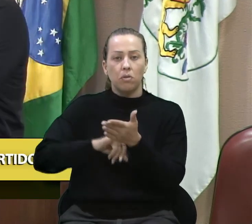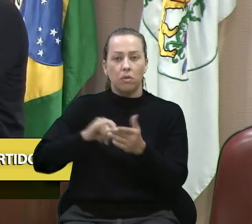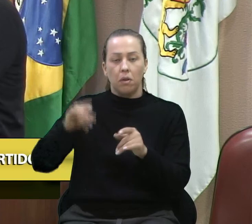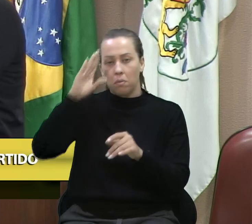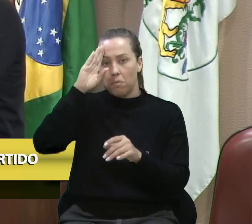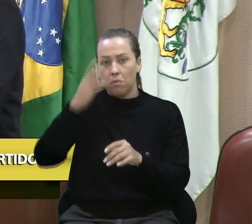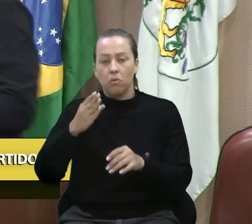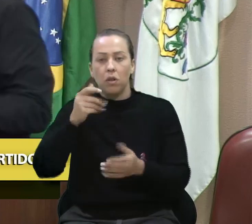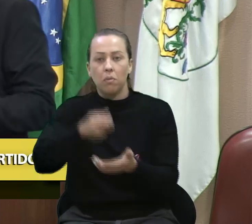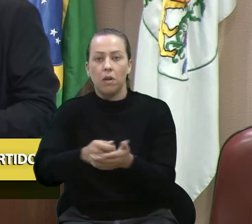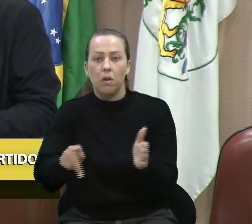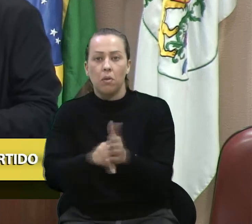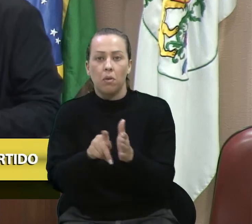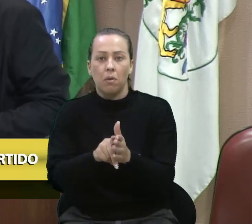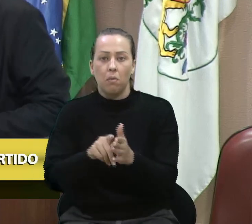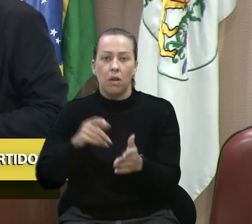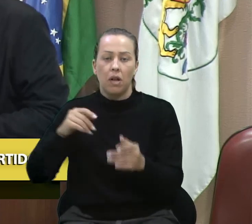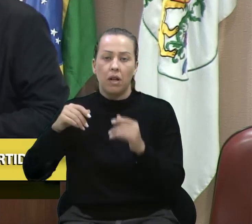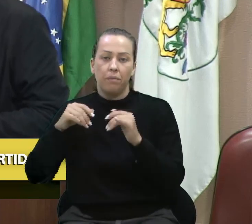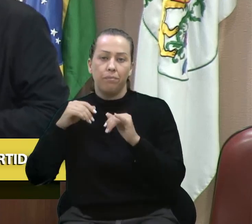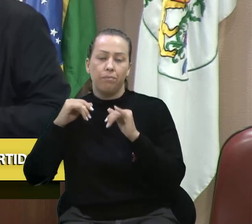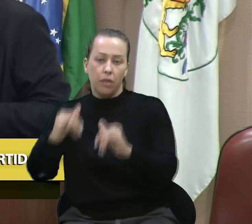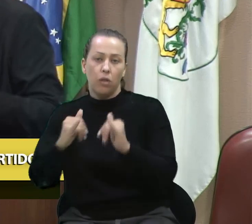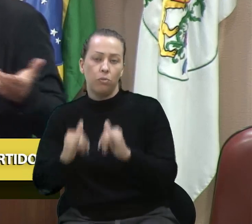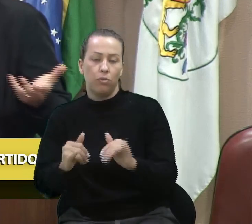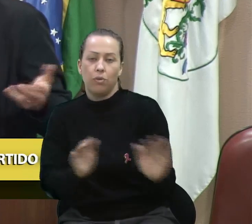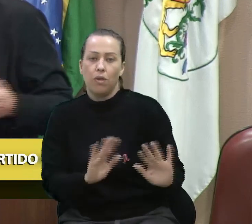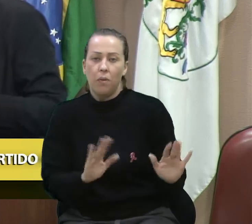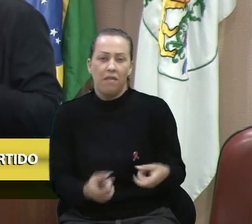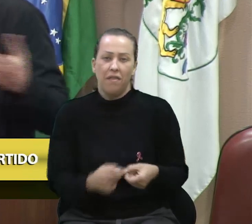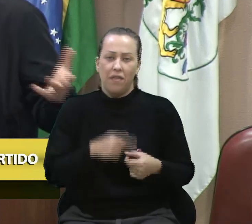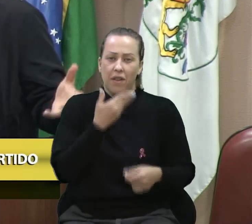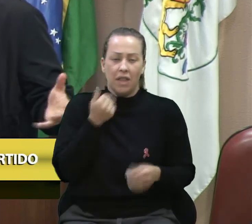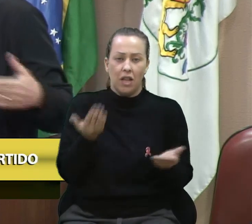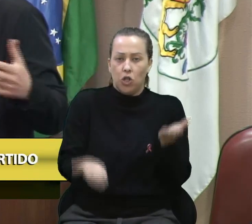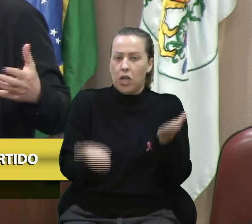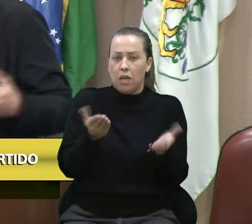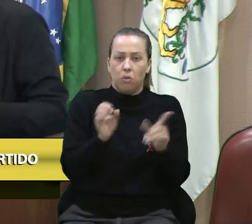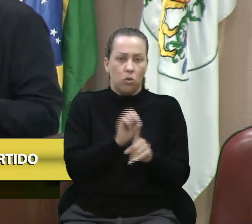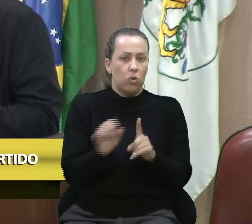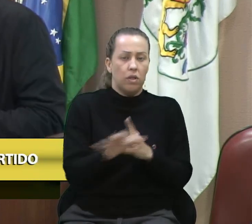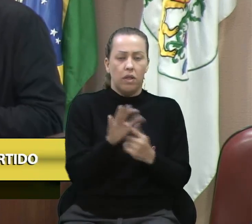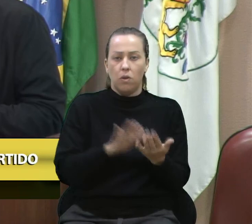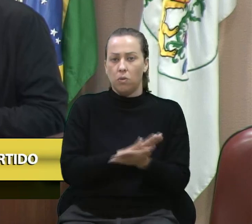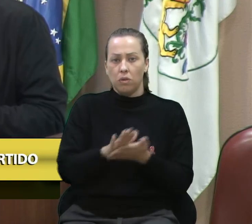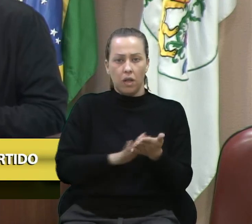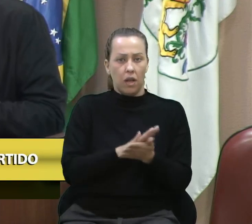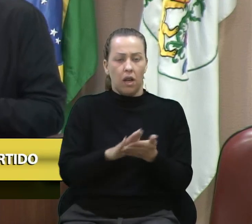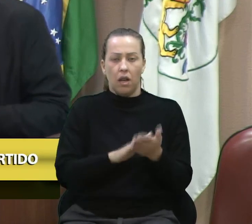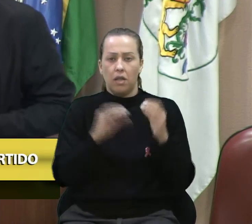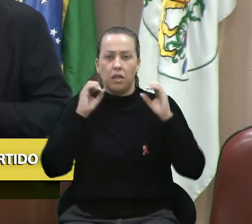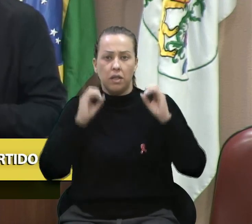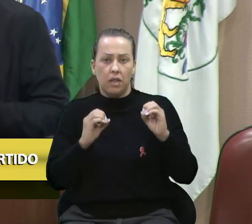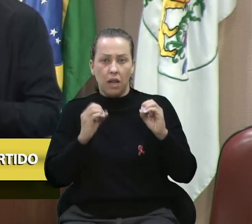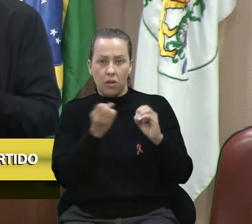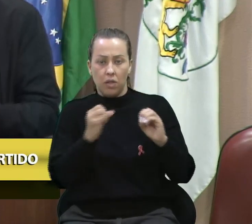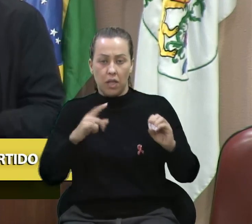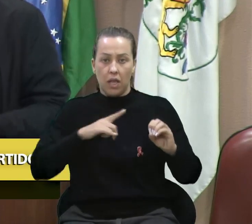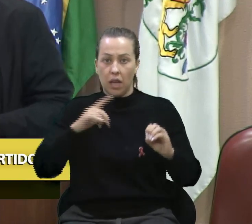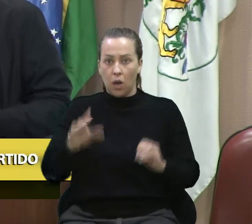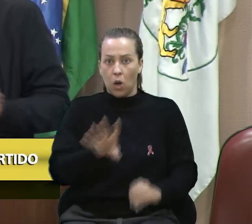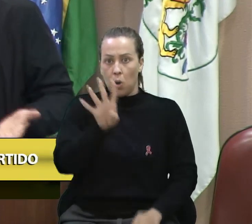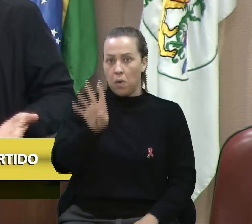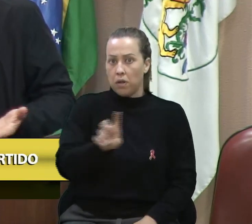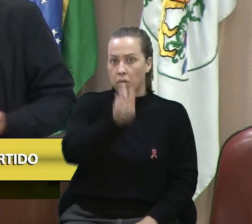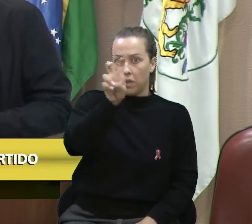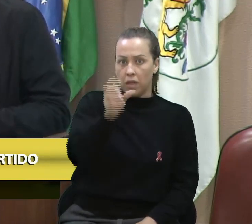para subsidiar sua própria passagem. Ou seja, isso não traz equilíbrio social nenhum. A gente tem que, quem quer ter 4, 5, 6